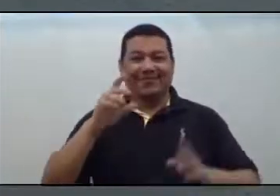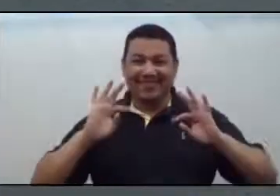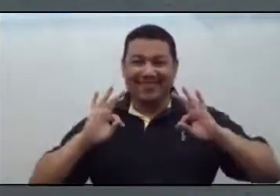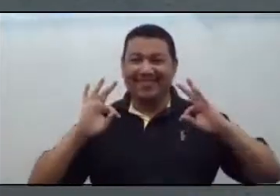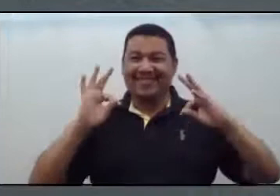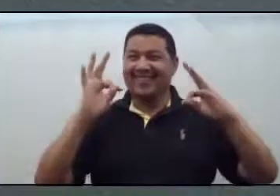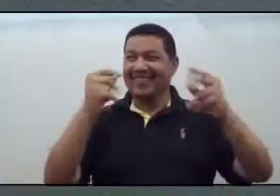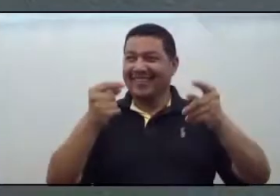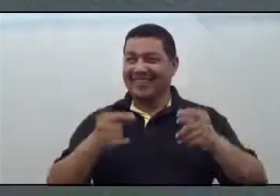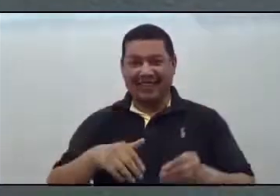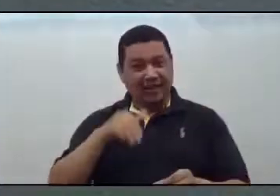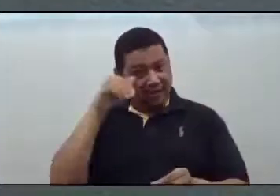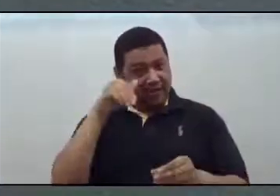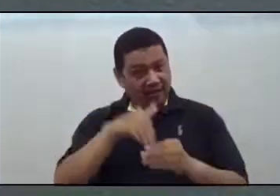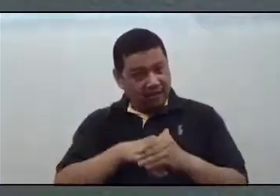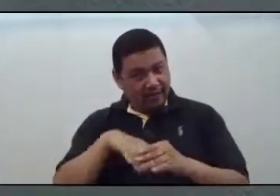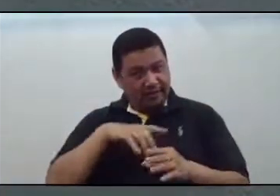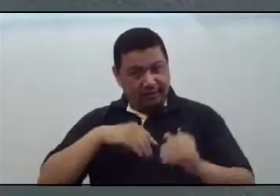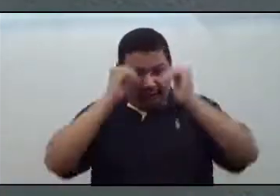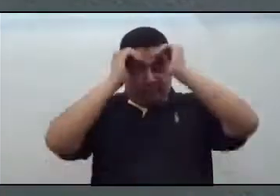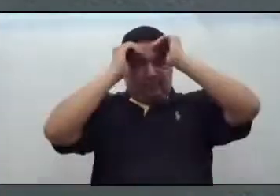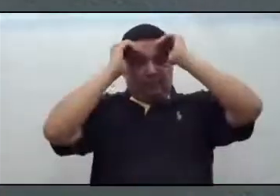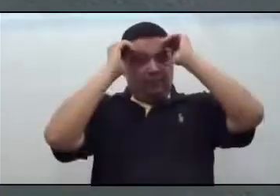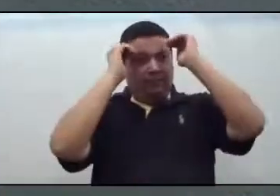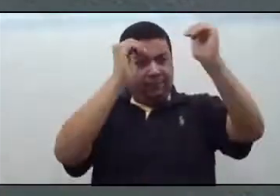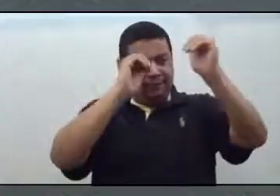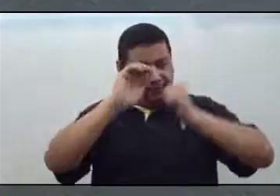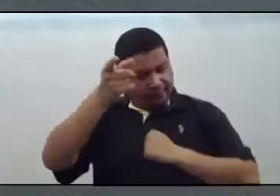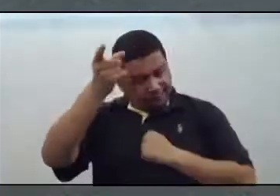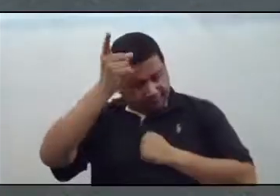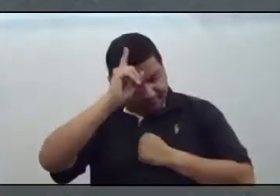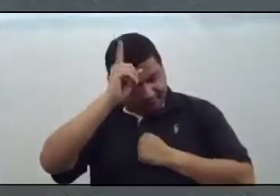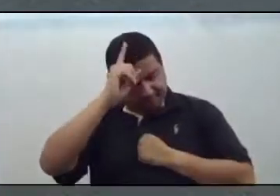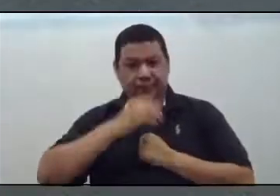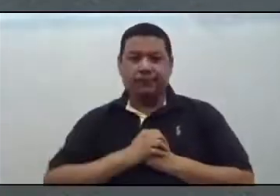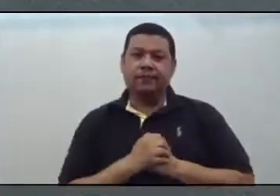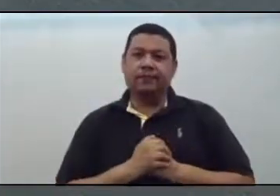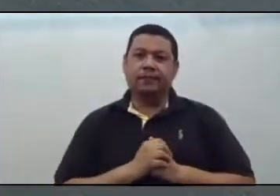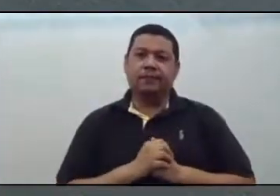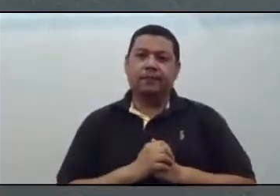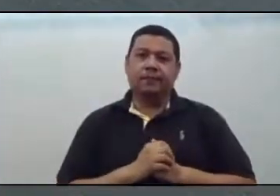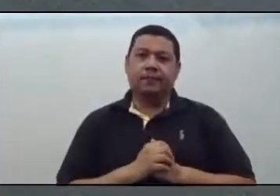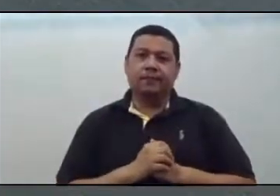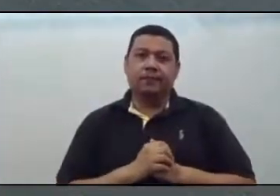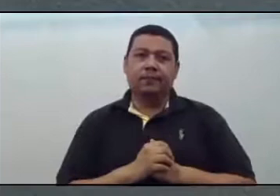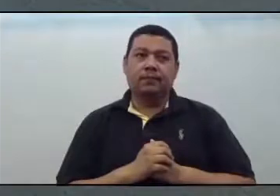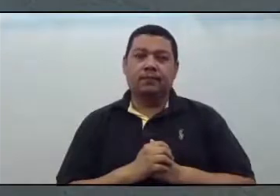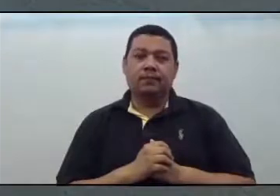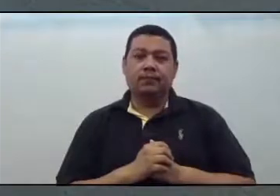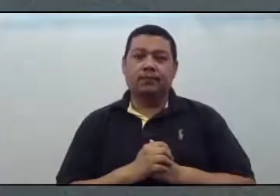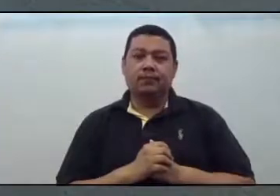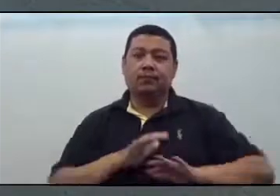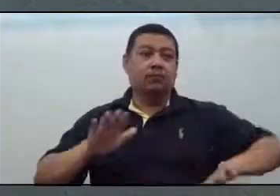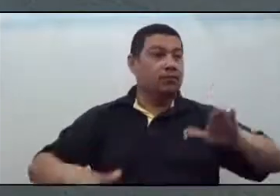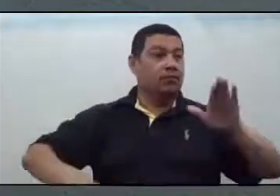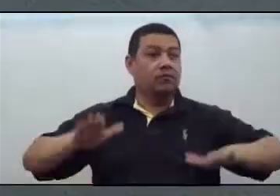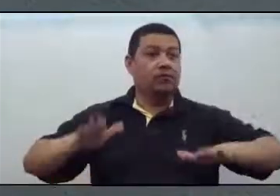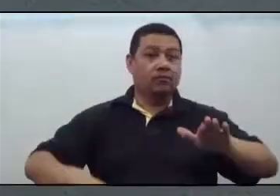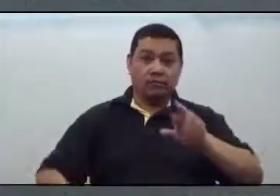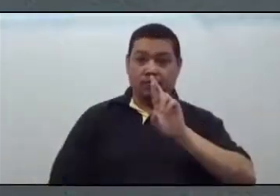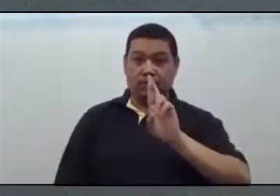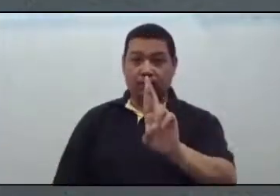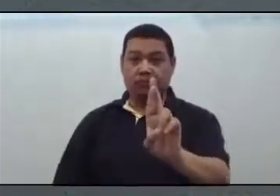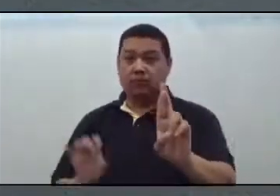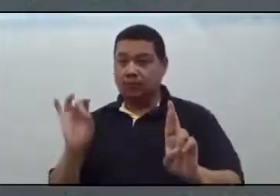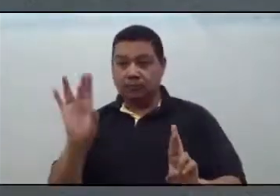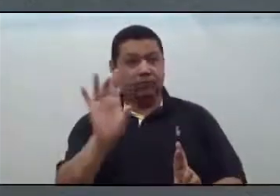que votem com coerência, com maturidade, e dependendo da decisão de cada um de